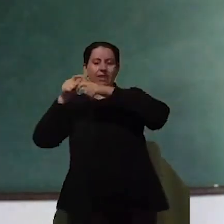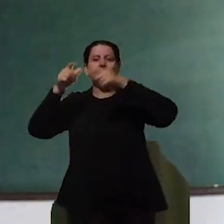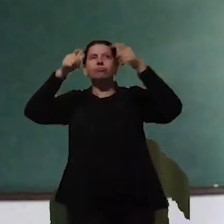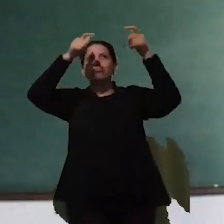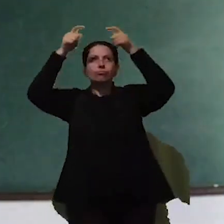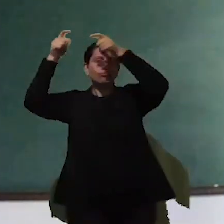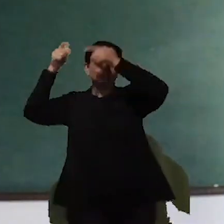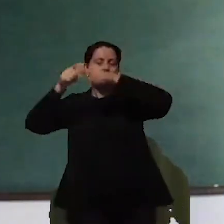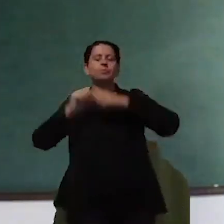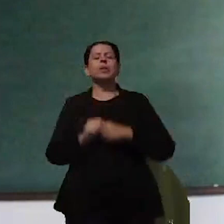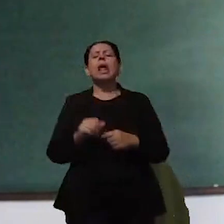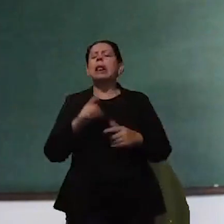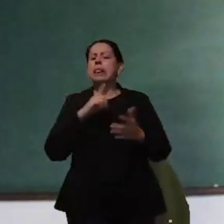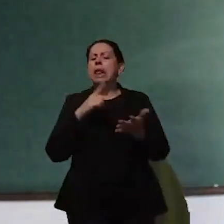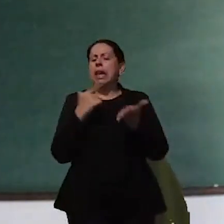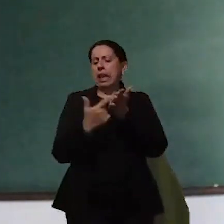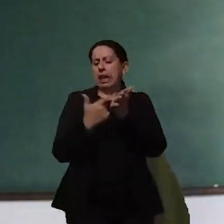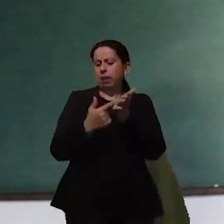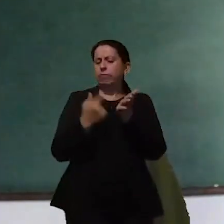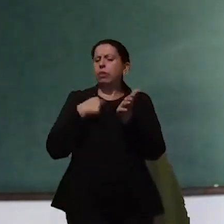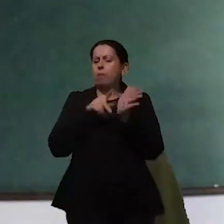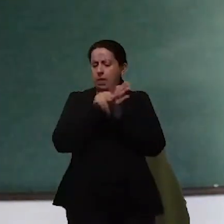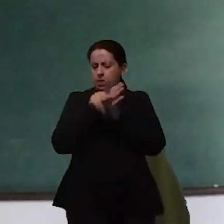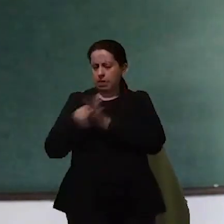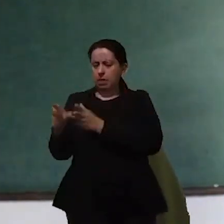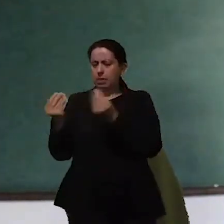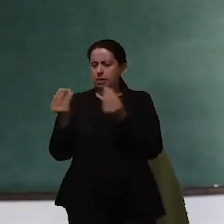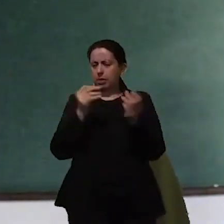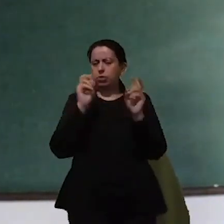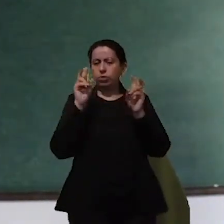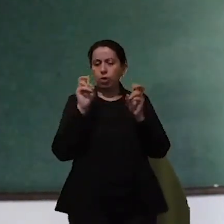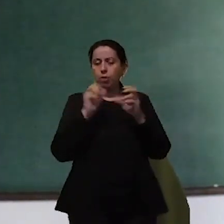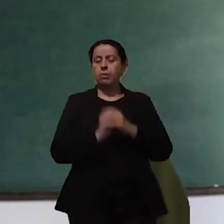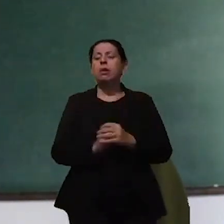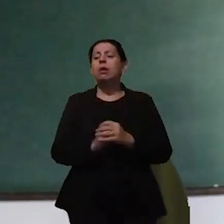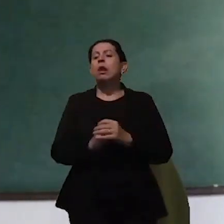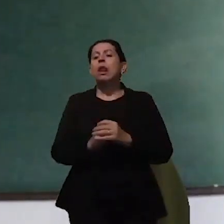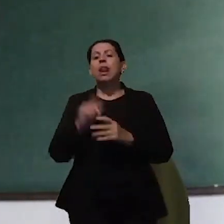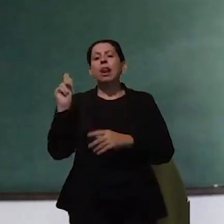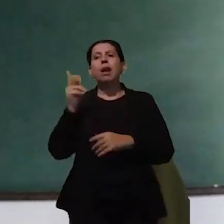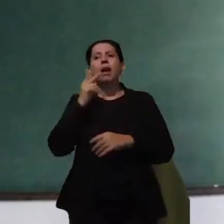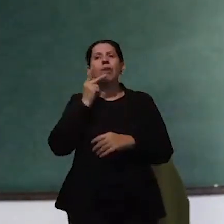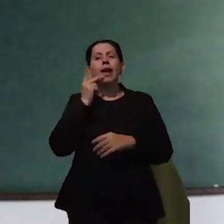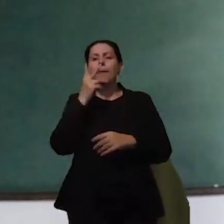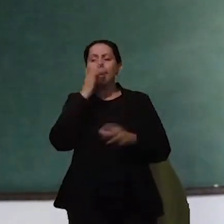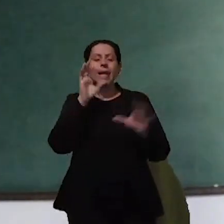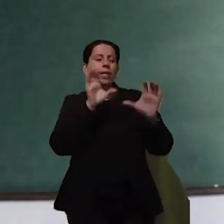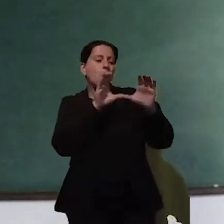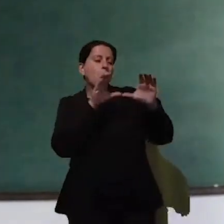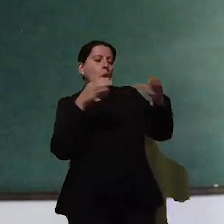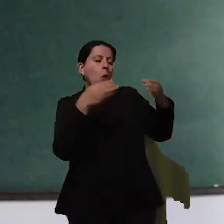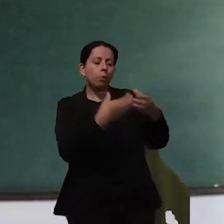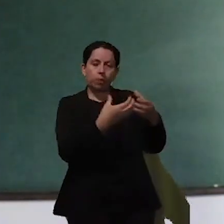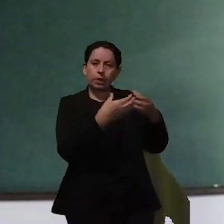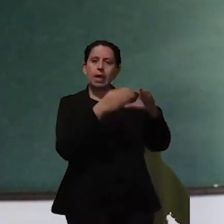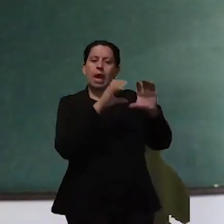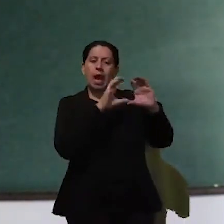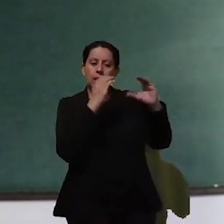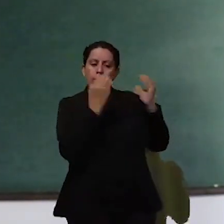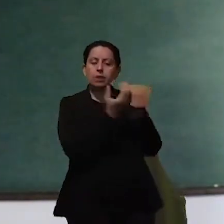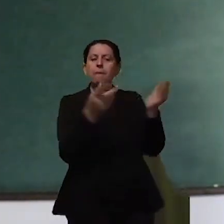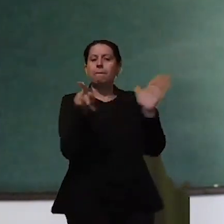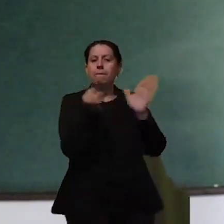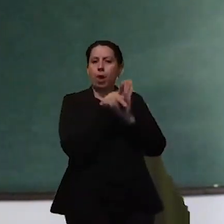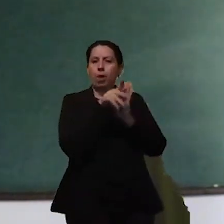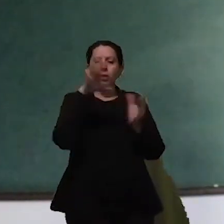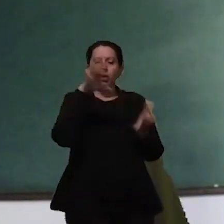eu pesquisei bastante a respeito, né? Dizem que são comunidades espirituais. Outros dizem que